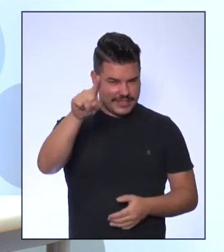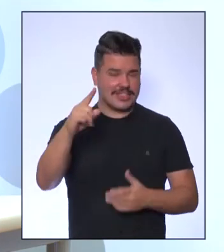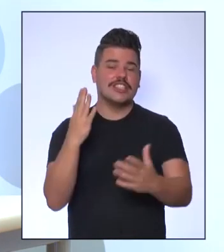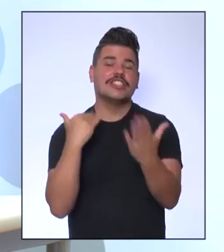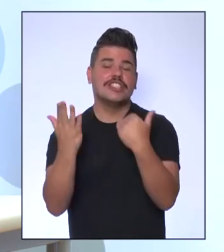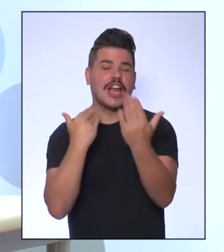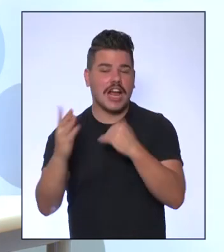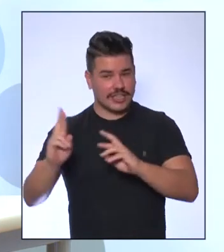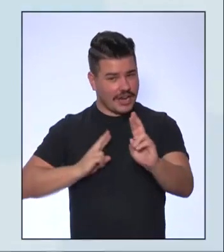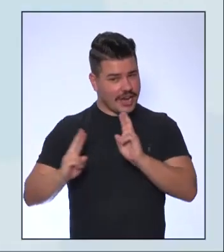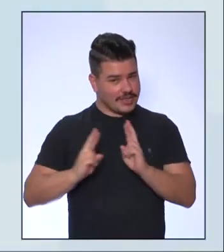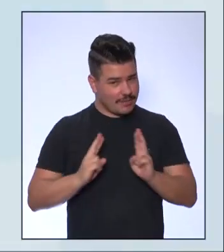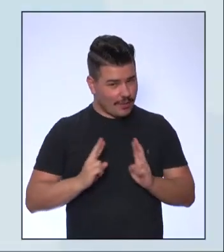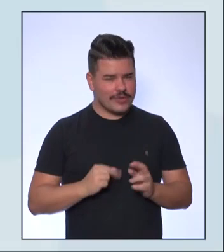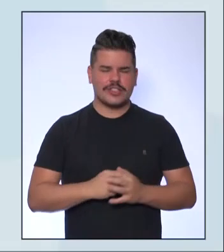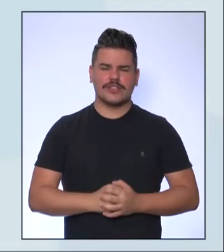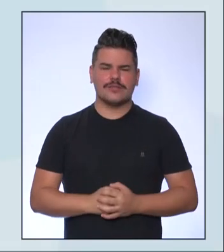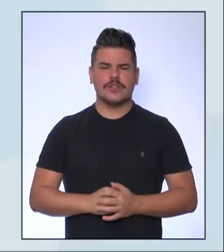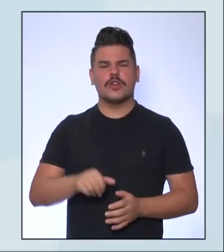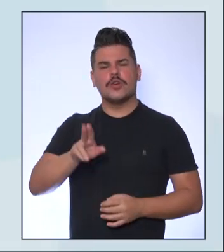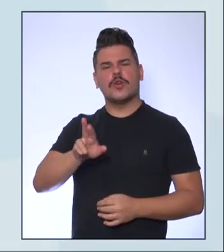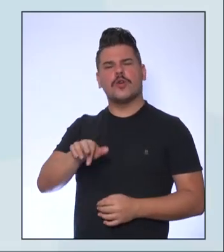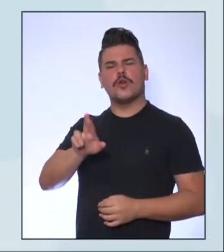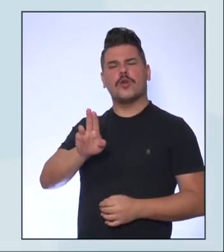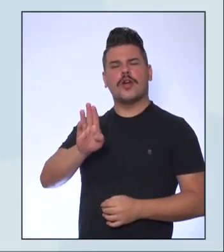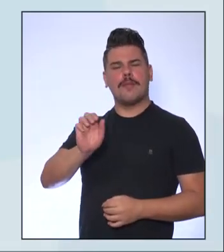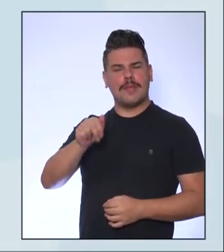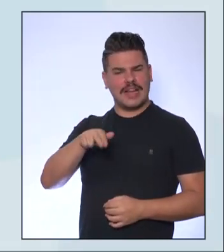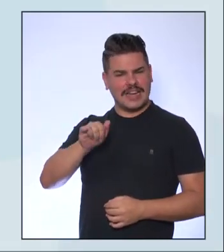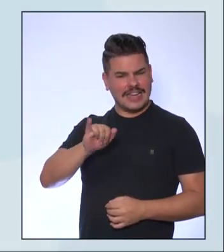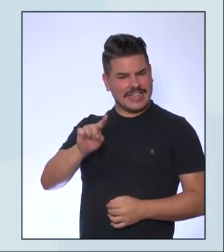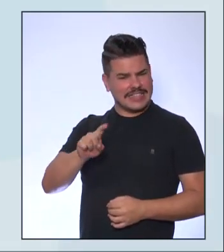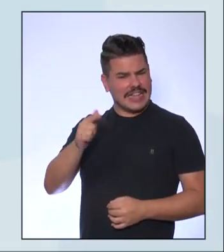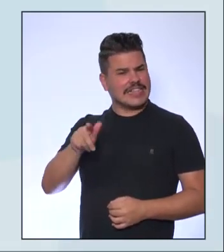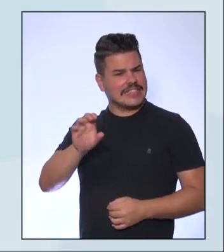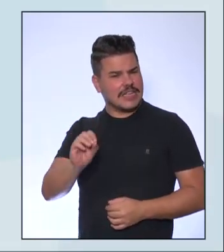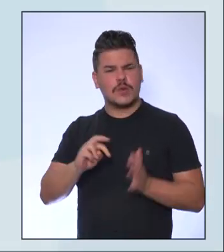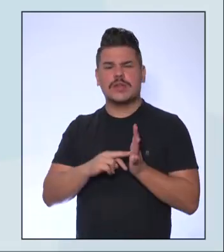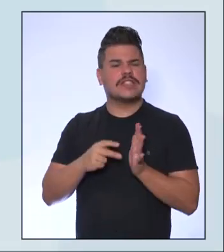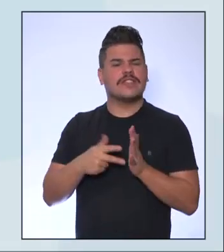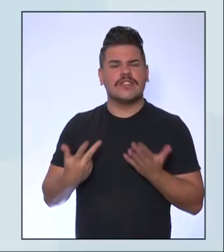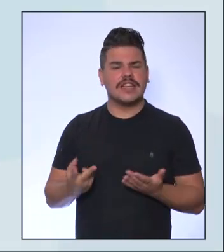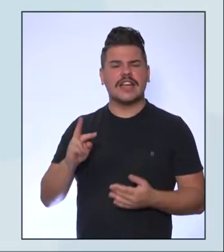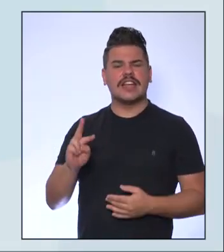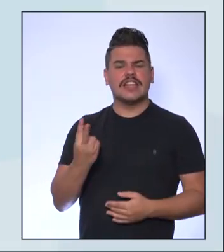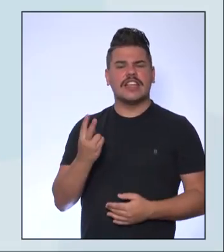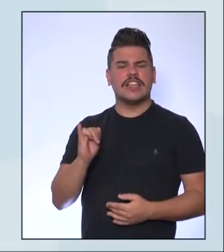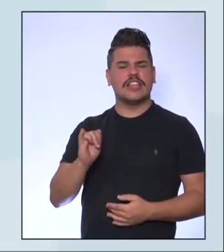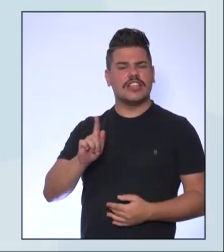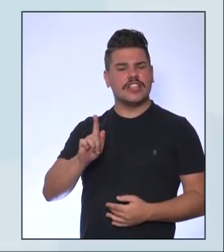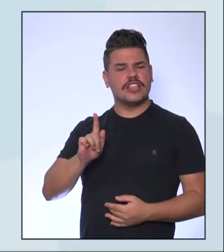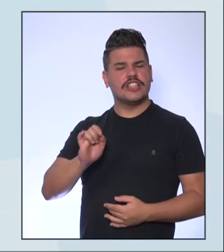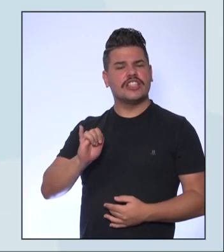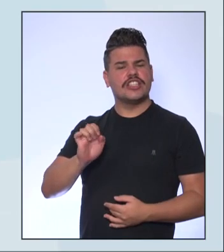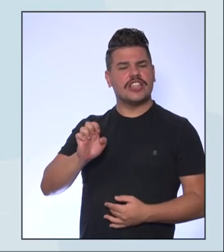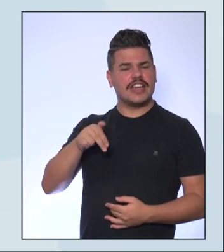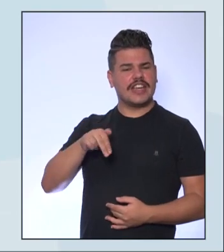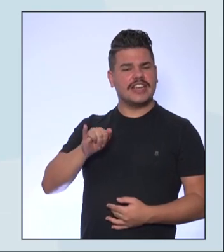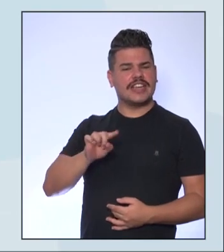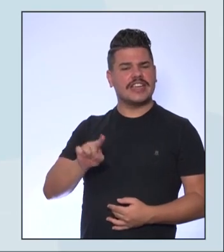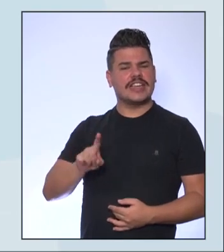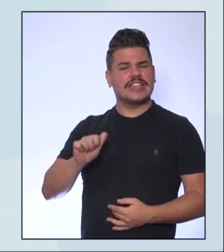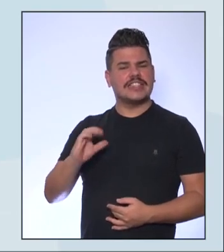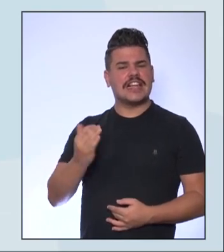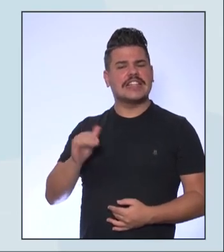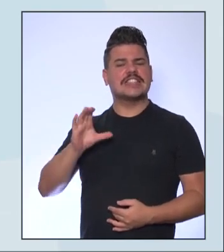chat. O que é urbanização para vocês? O que é higienização para vocês no Brasil? Eu gostaria que vocês interagissem no